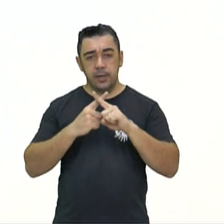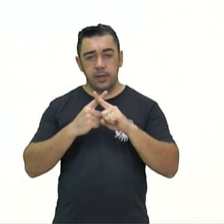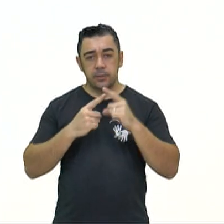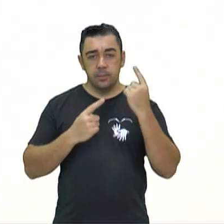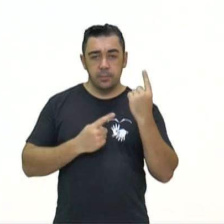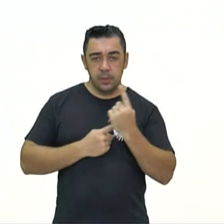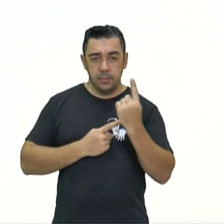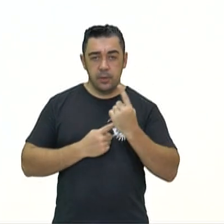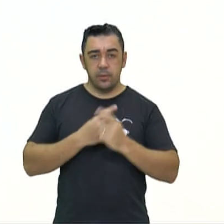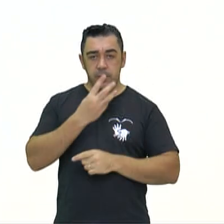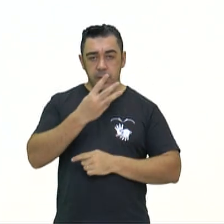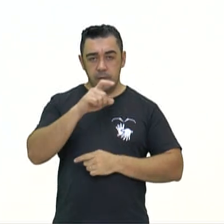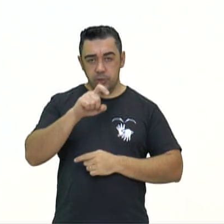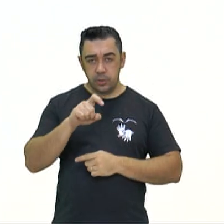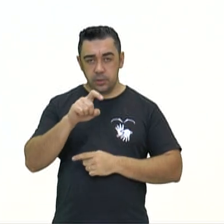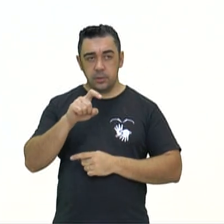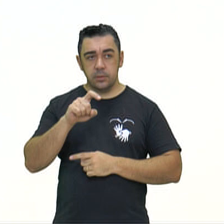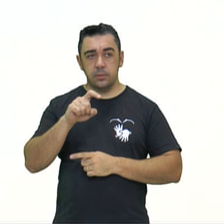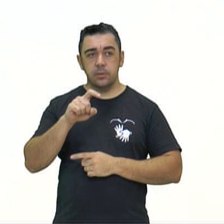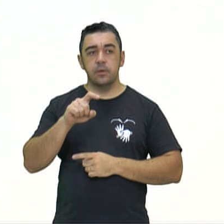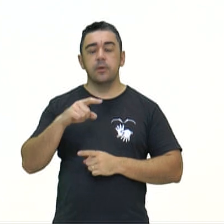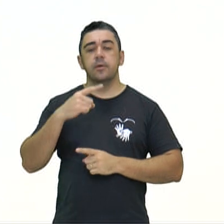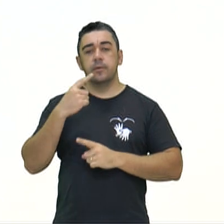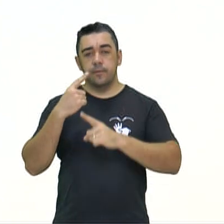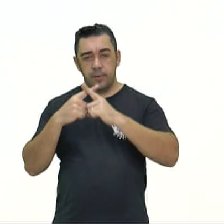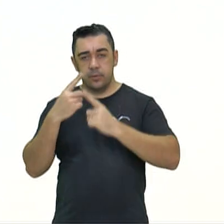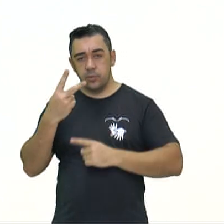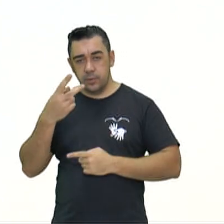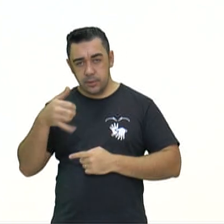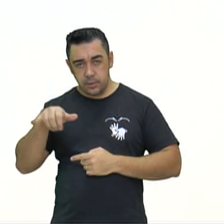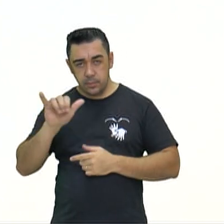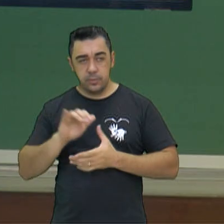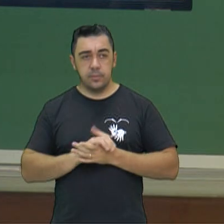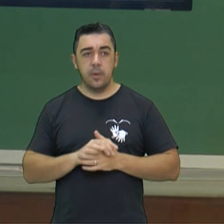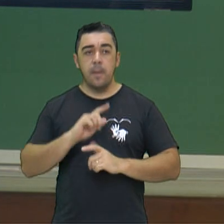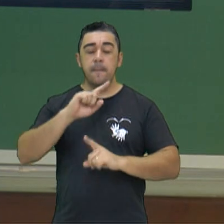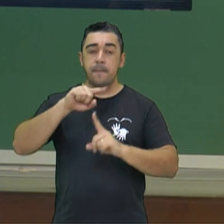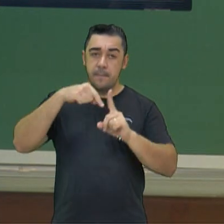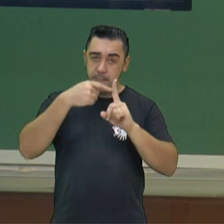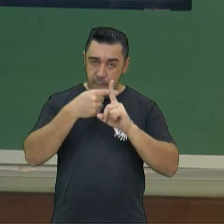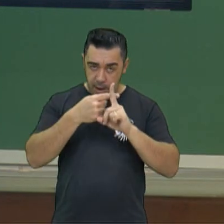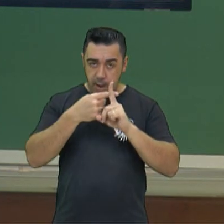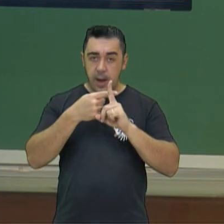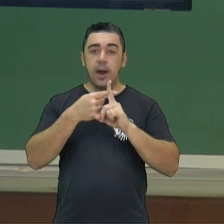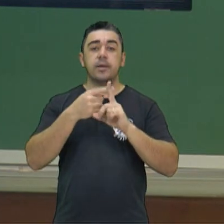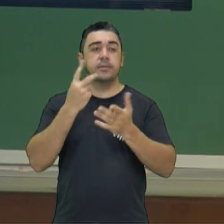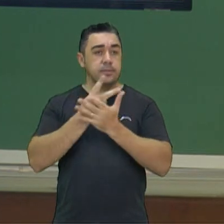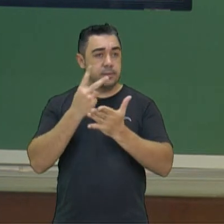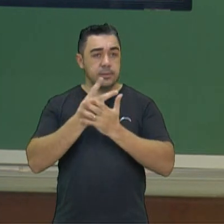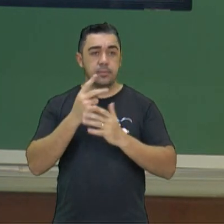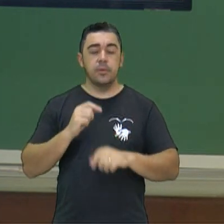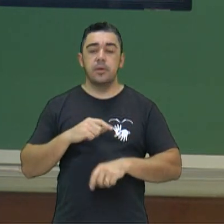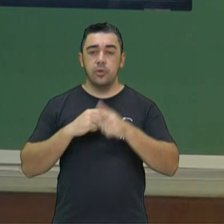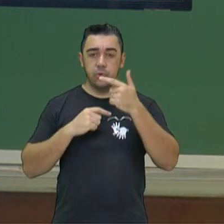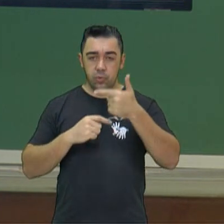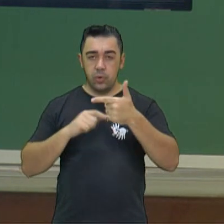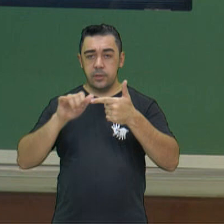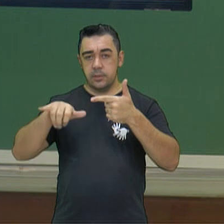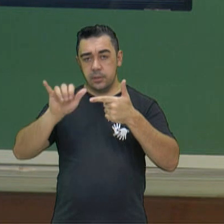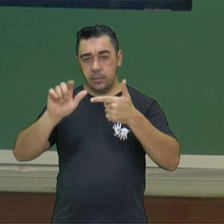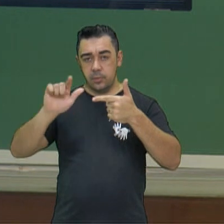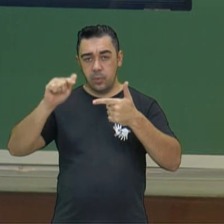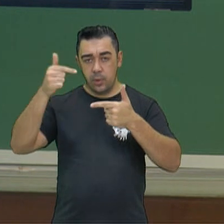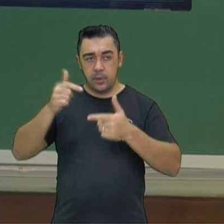pelo segundo termo. Então, ó, 3x vezes 2y. Mais, aqui sempre será mais o quadrado do segundo